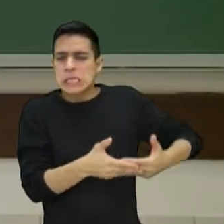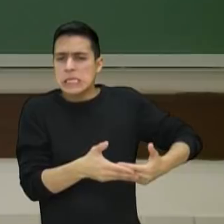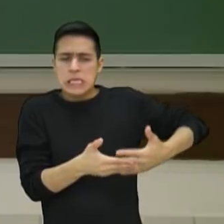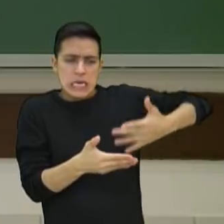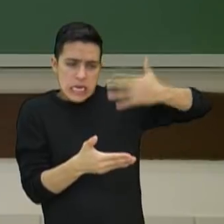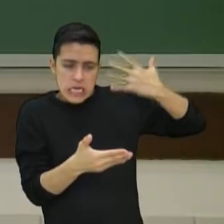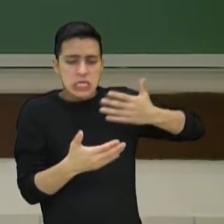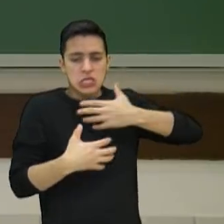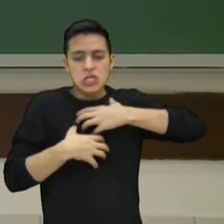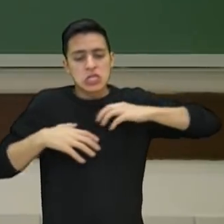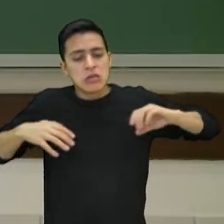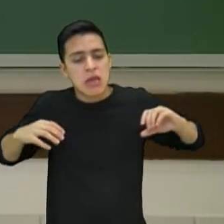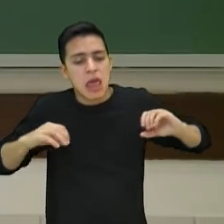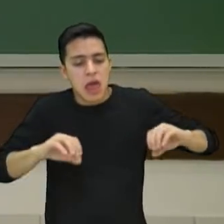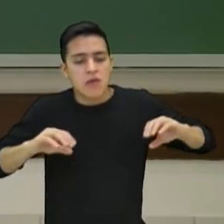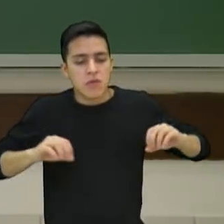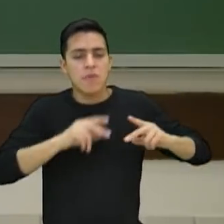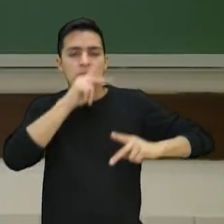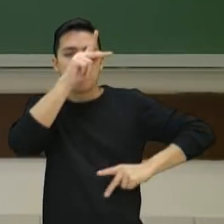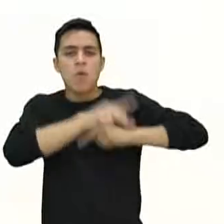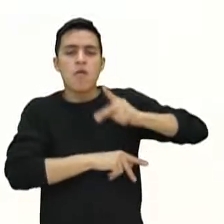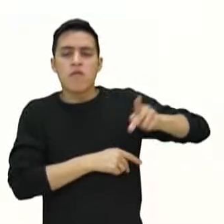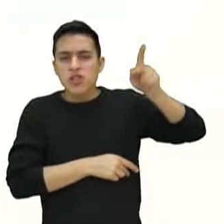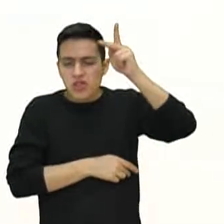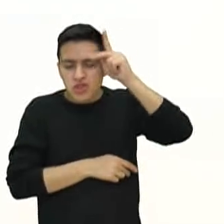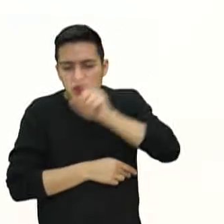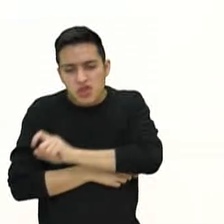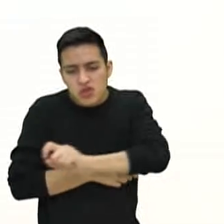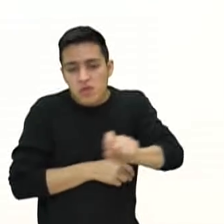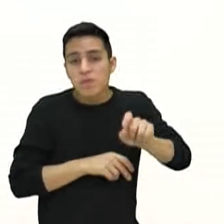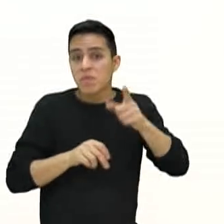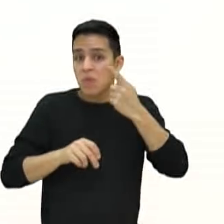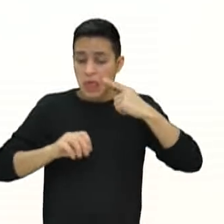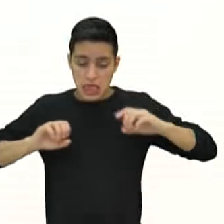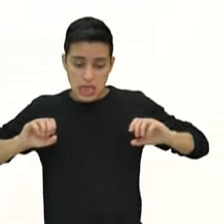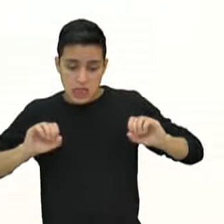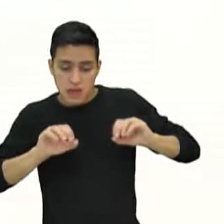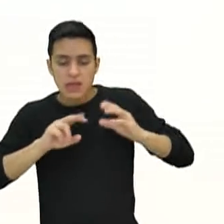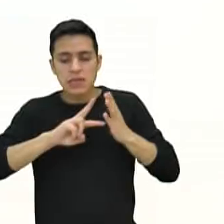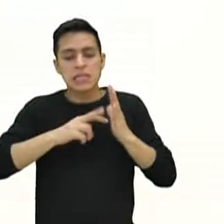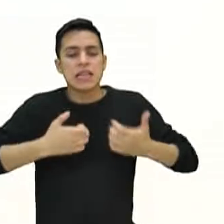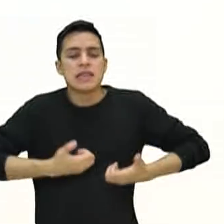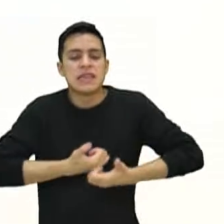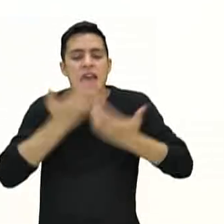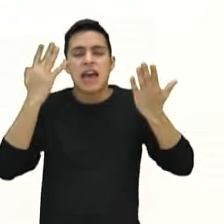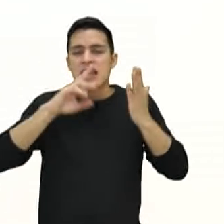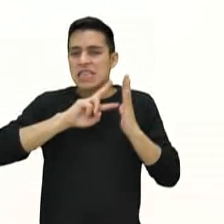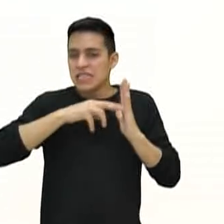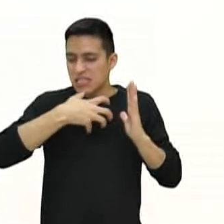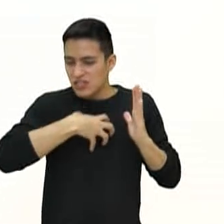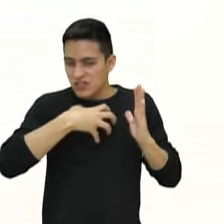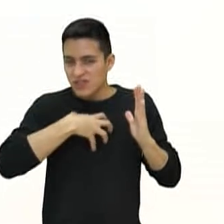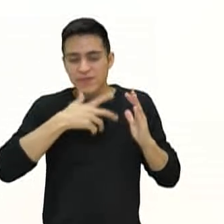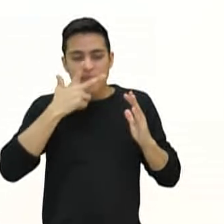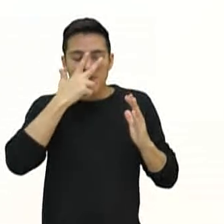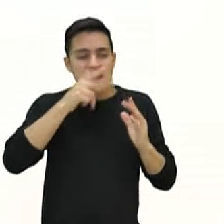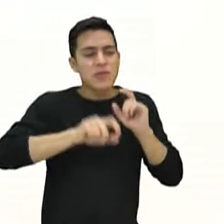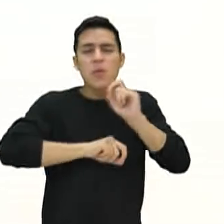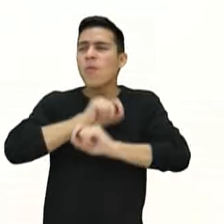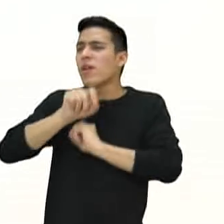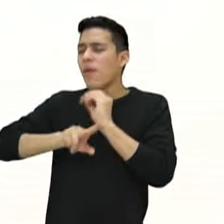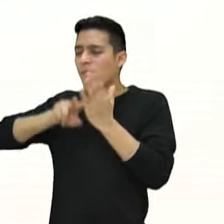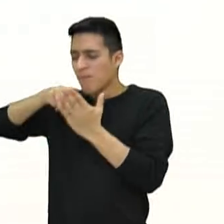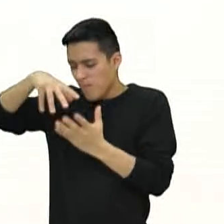arte de educar os povos indígenas. O que diz? Ó, educar é dar sentido. É dar sentido ao nosso estar no mundo.